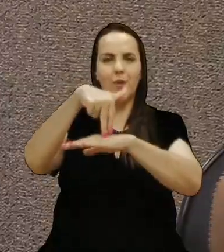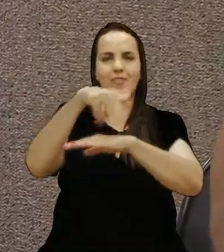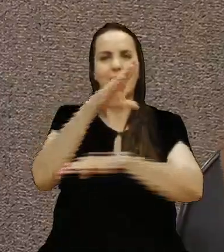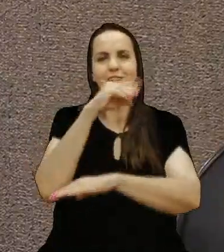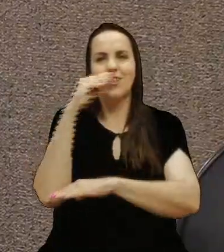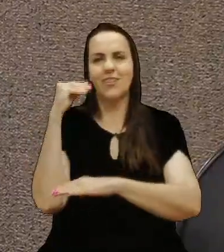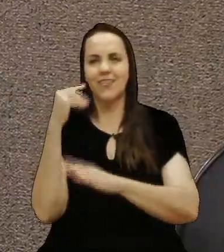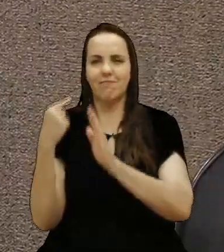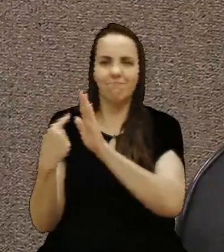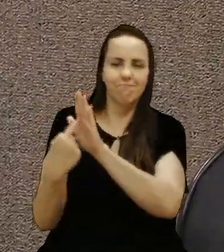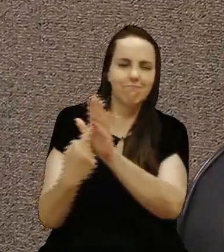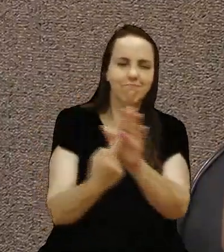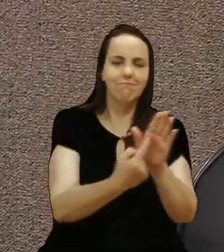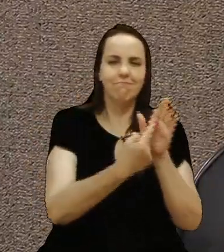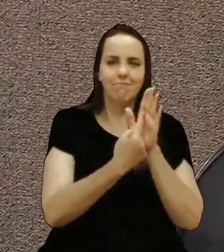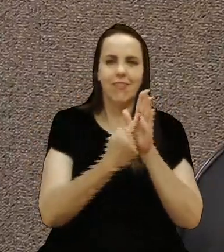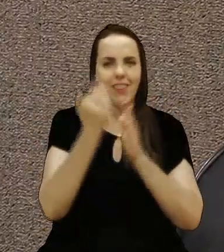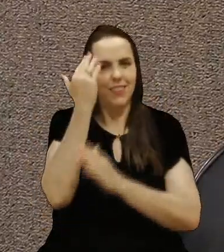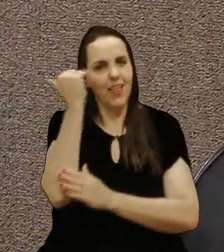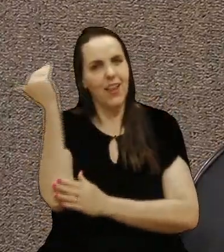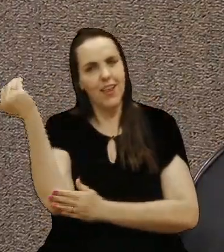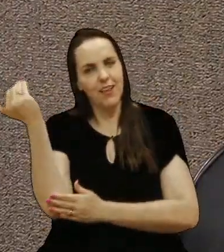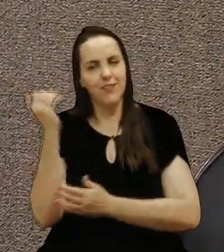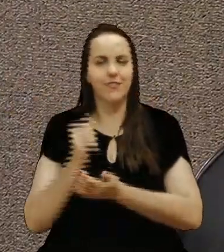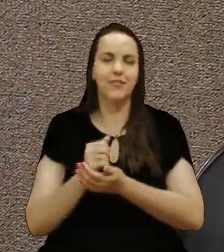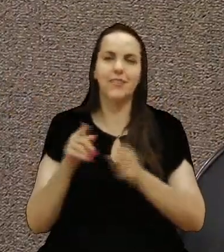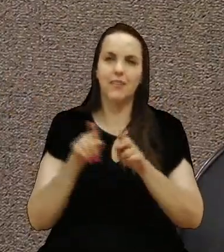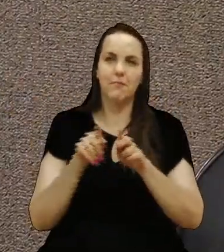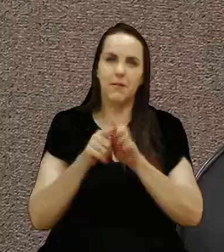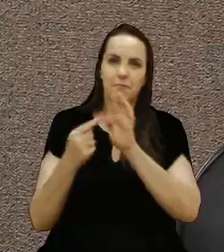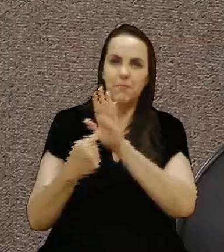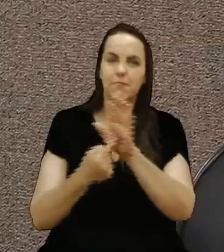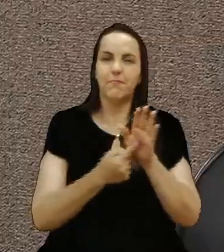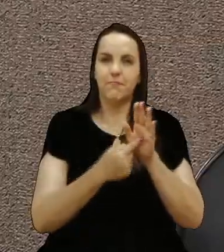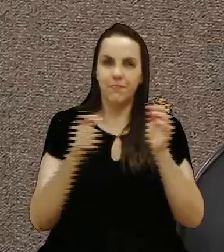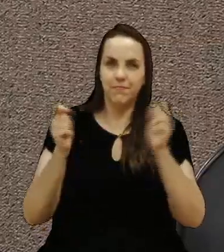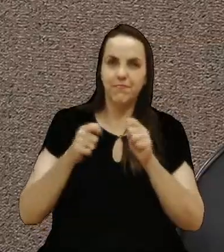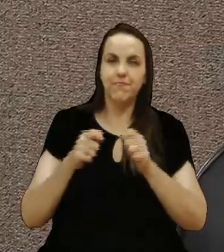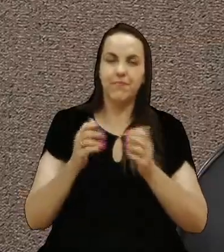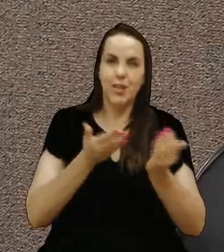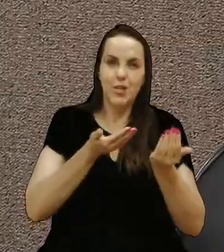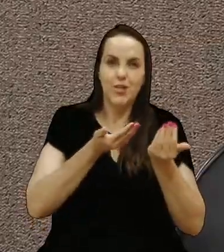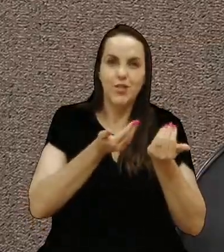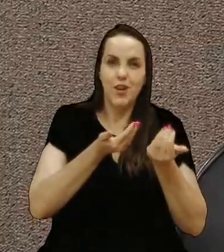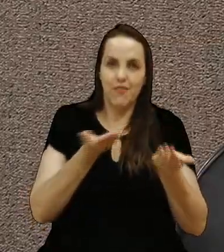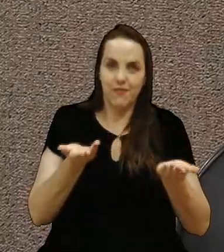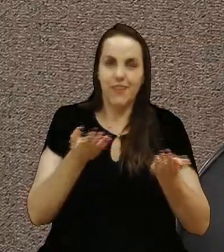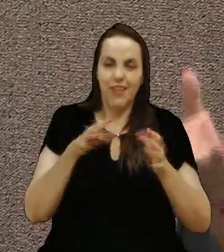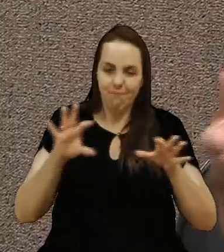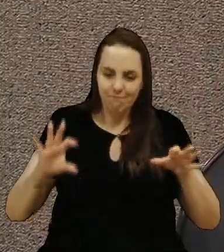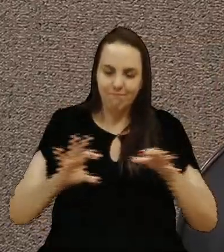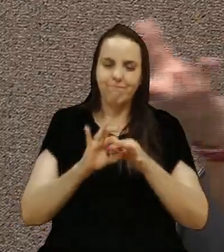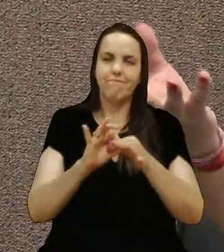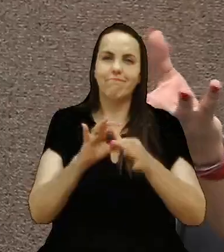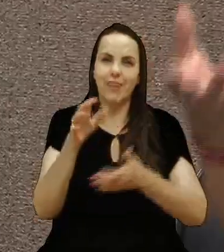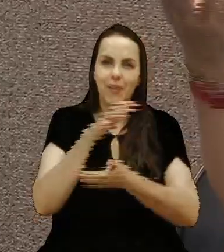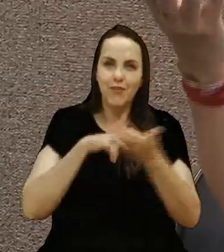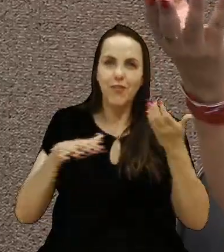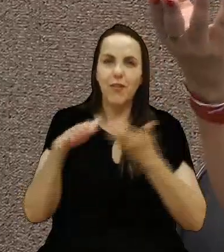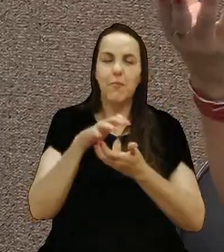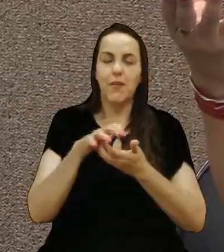palco, mostrando os seus talentos e mostrando o quanto a nossa juventude é engajada e envolvida com